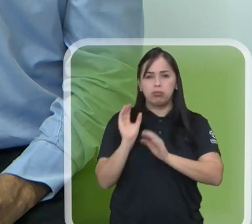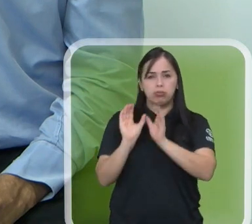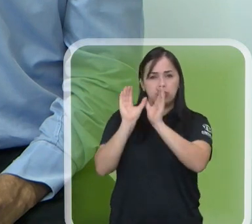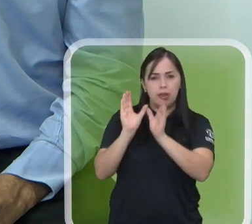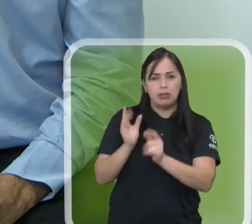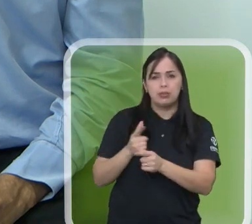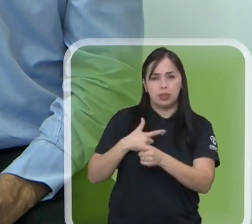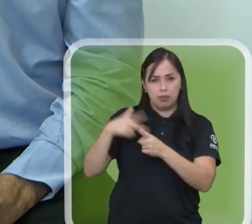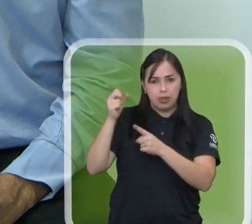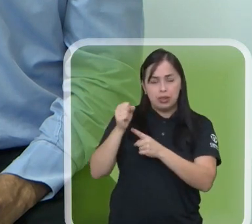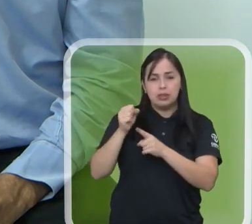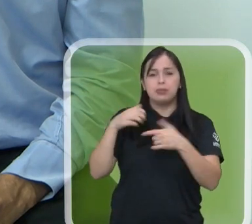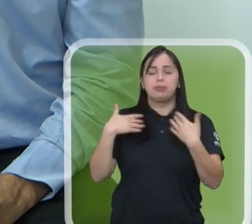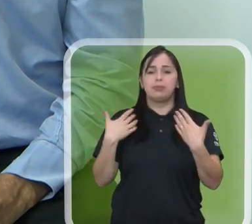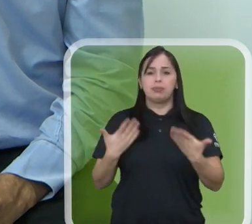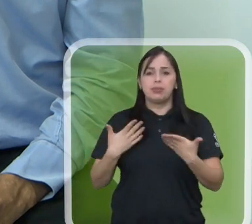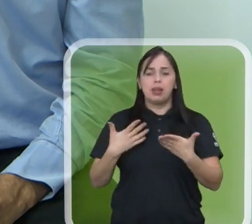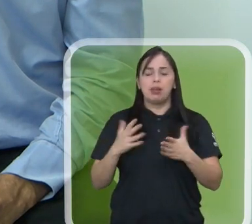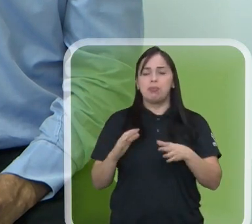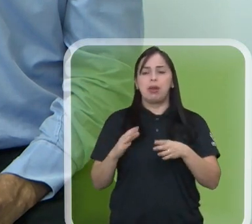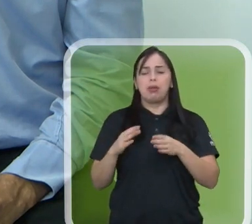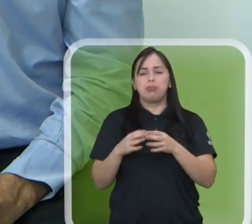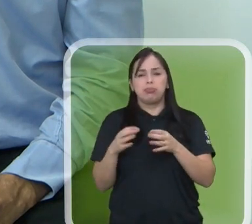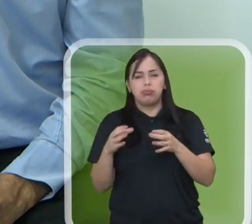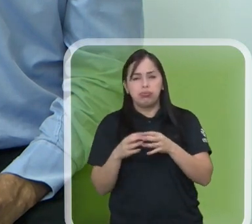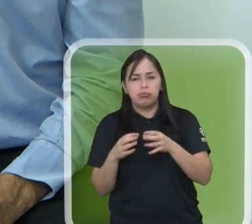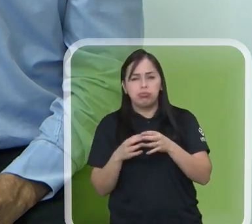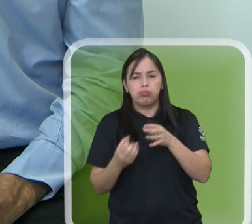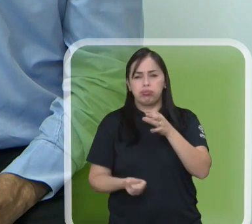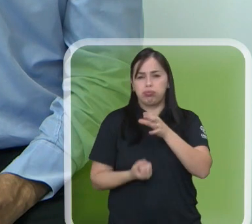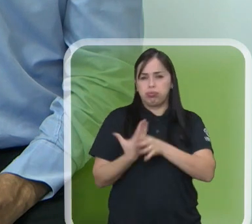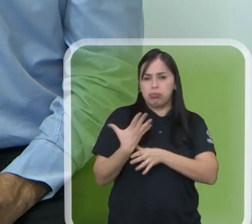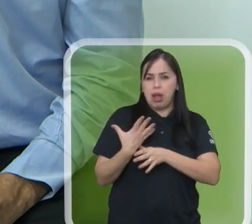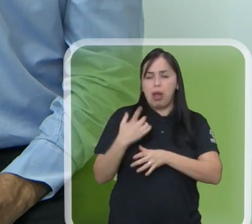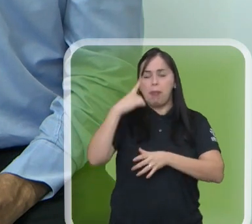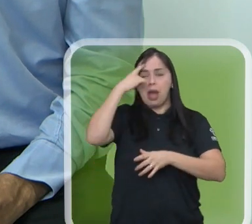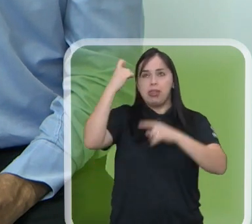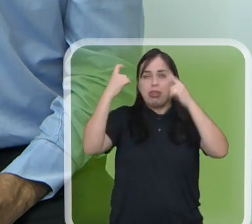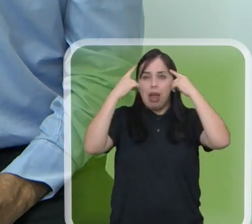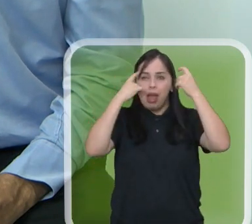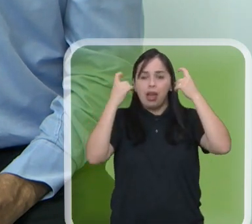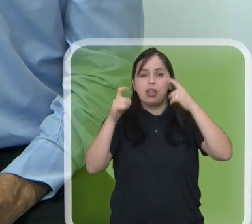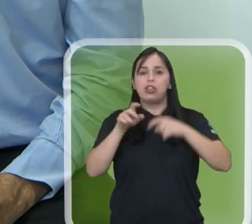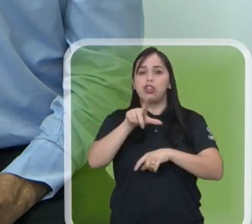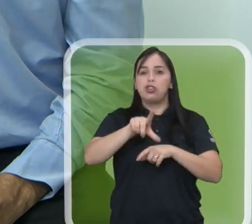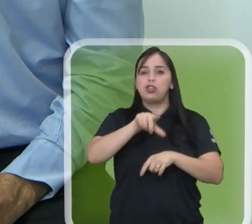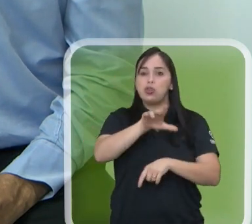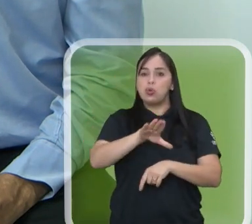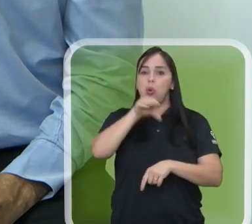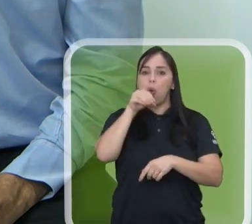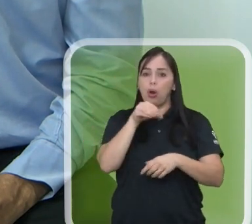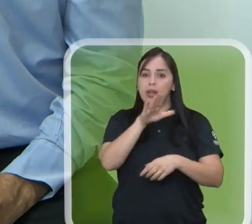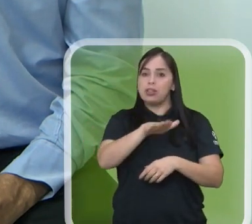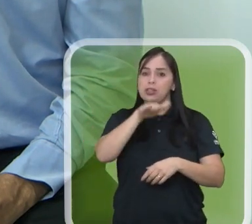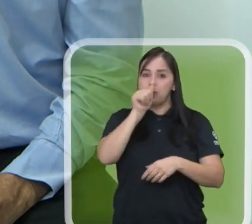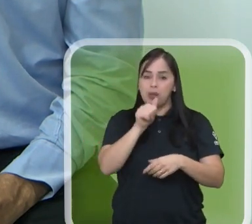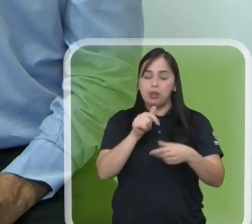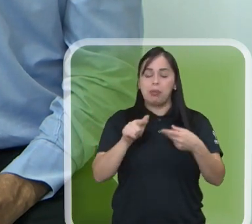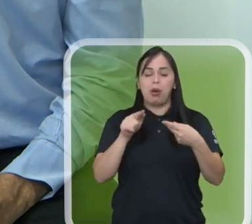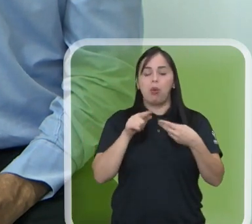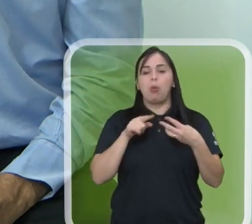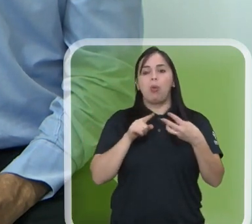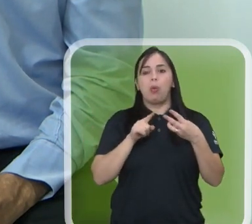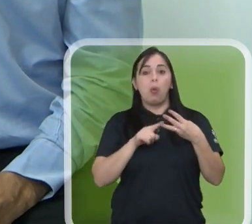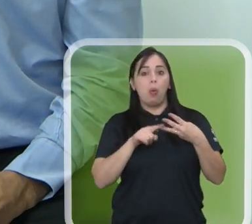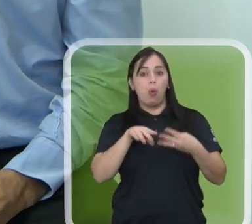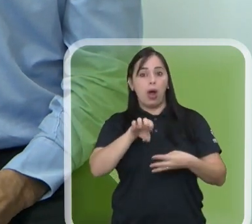que pela montagem do time, até pela ideia de trazer o Edson, que vinha num bom momento, a